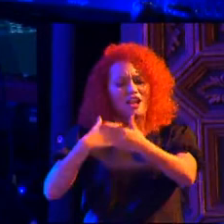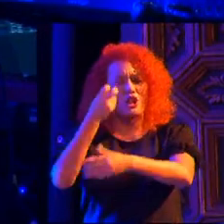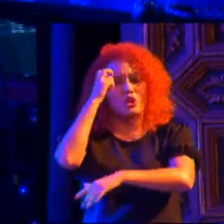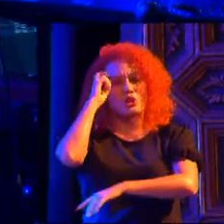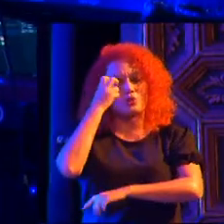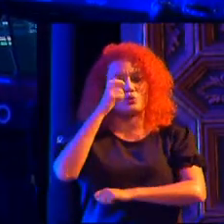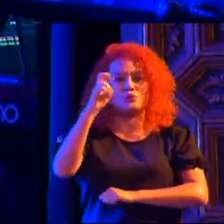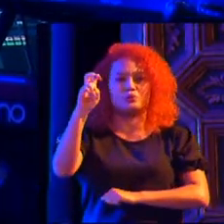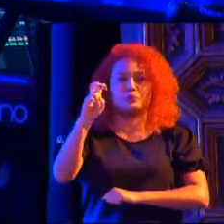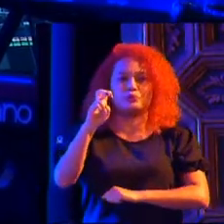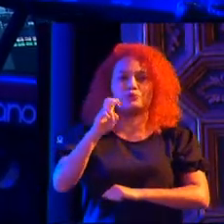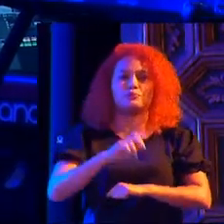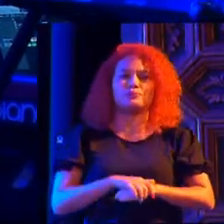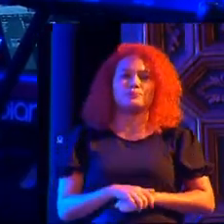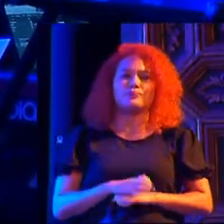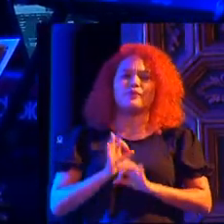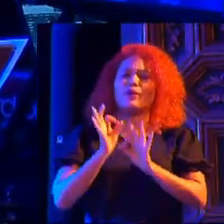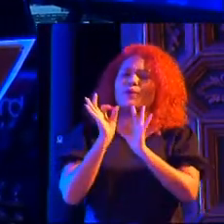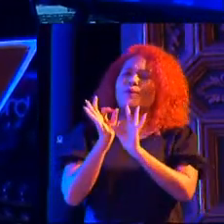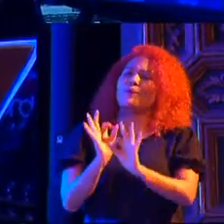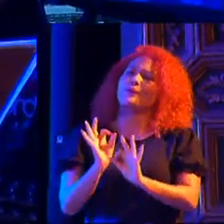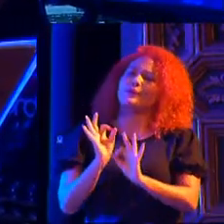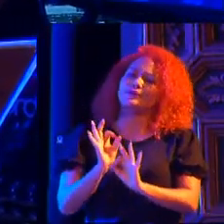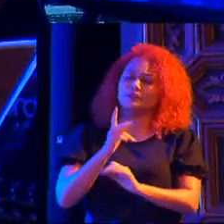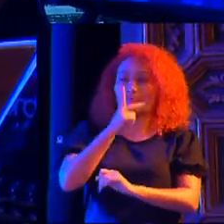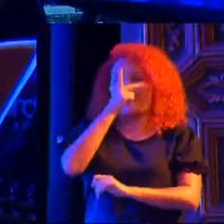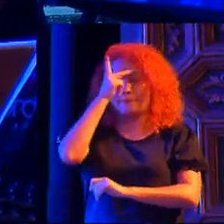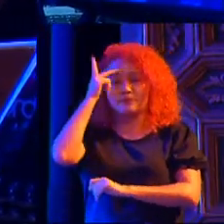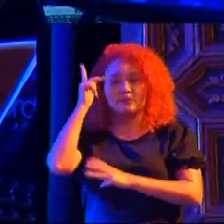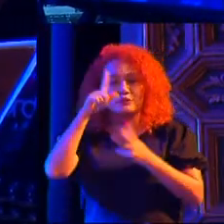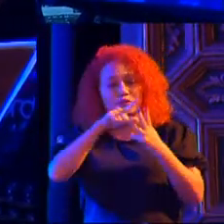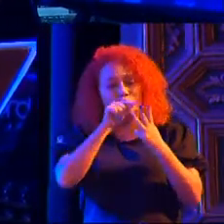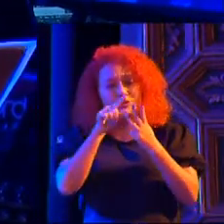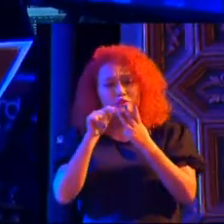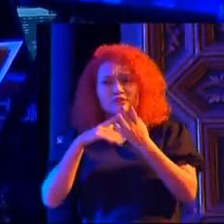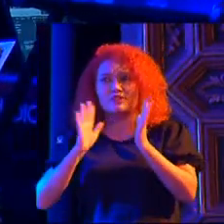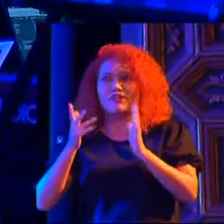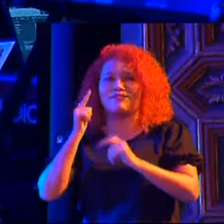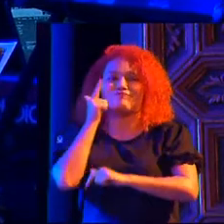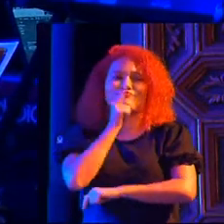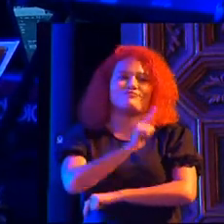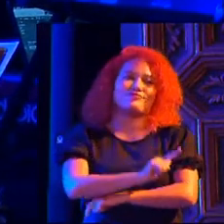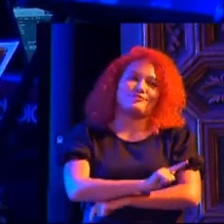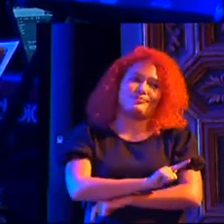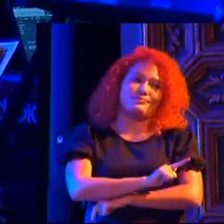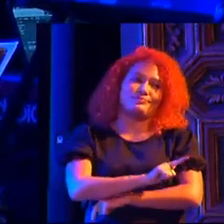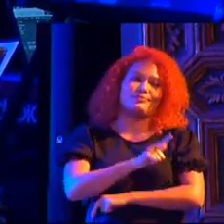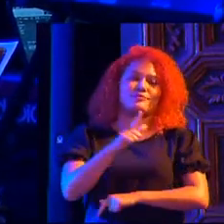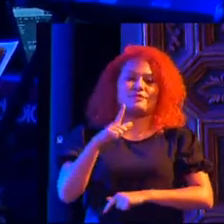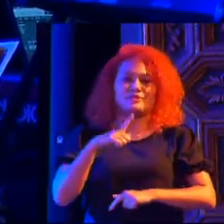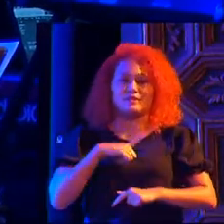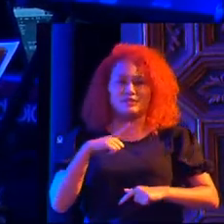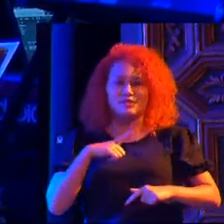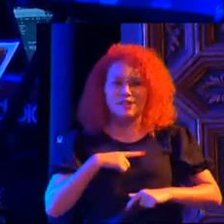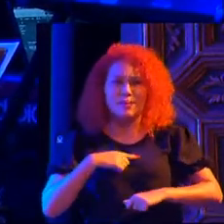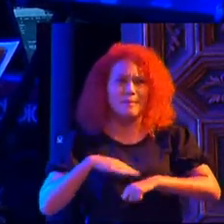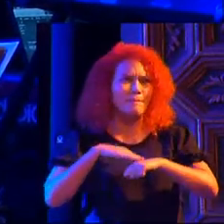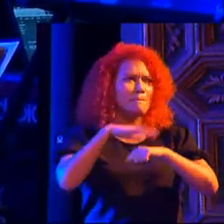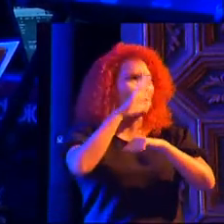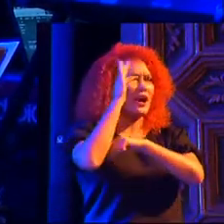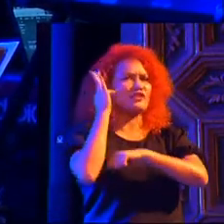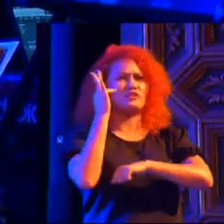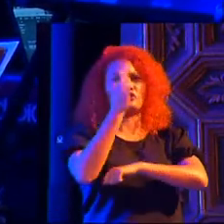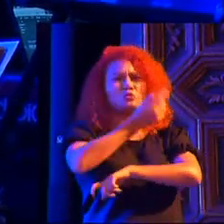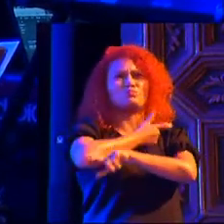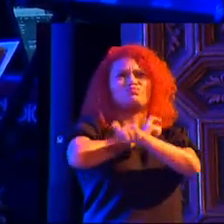Tenho certeza que todos os indicados já saem daqui vencedores e conseguirão alçar voos ainda maiores após